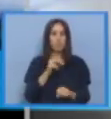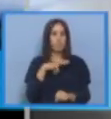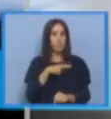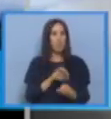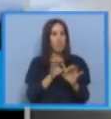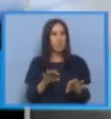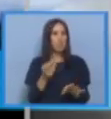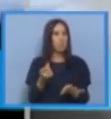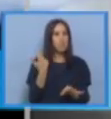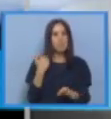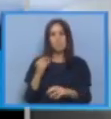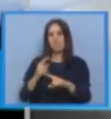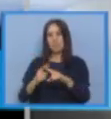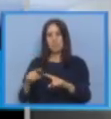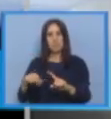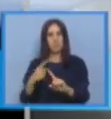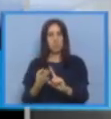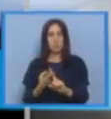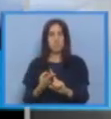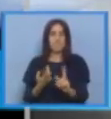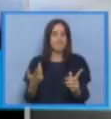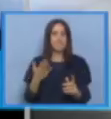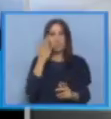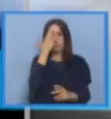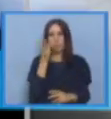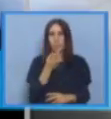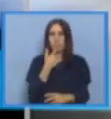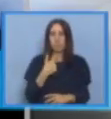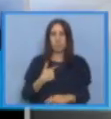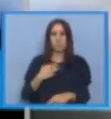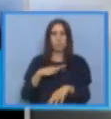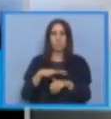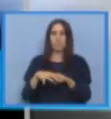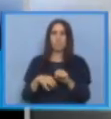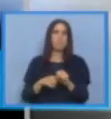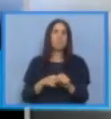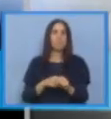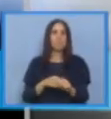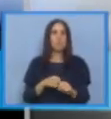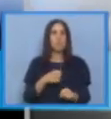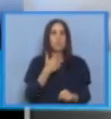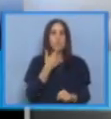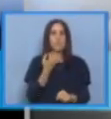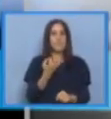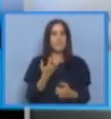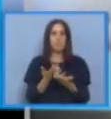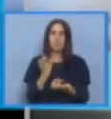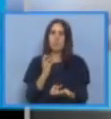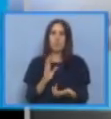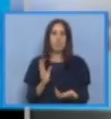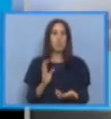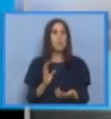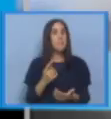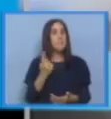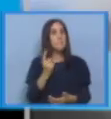o ano passado, as da Grécia, este ano, porque, enfim, os números dizem-nos que estamos perante uma tragédia de dimensões, de facto, muito grandes.